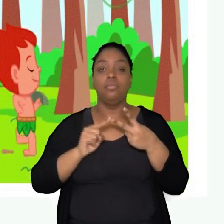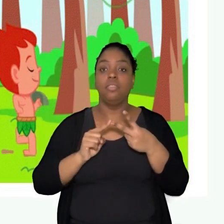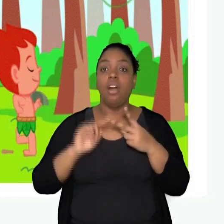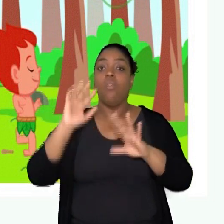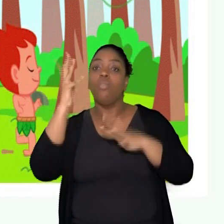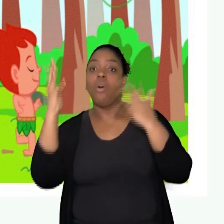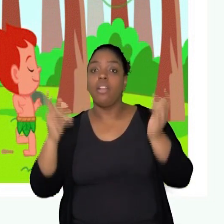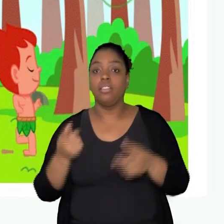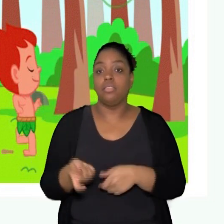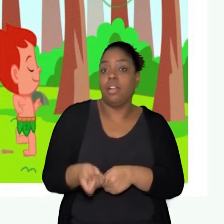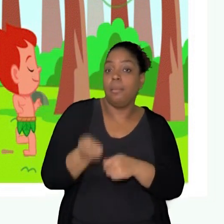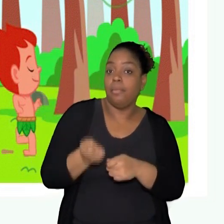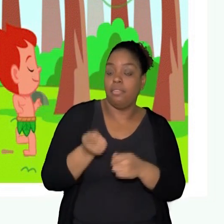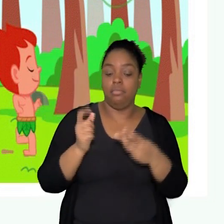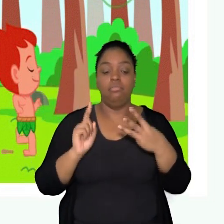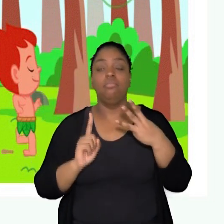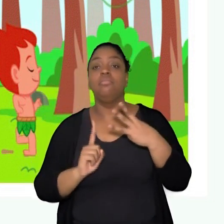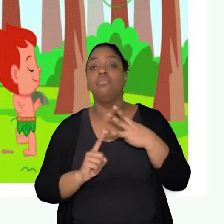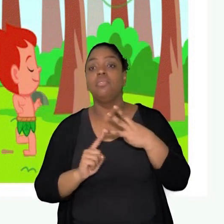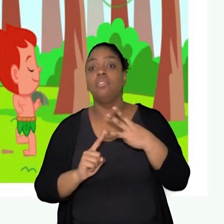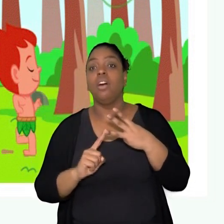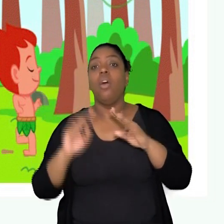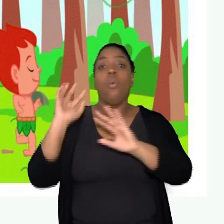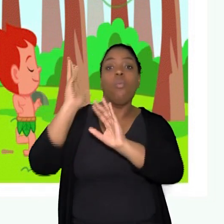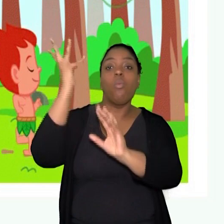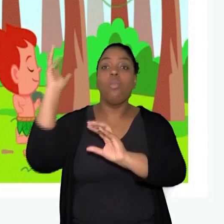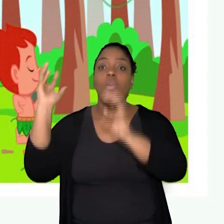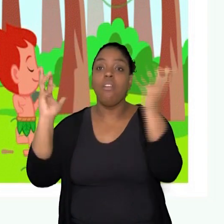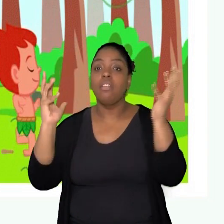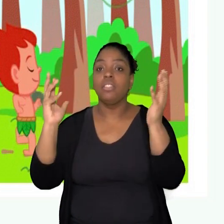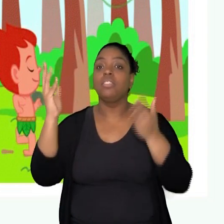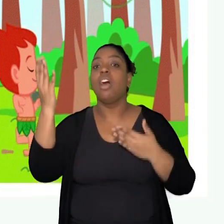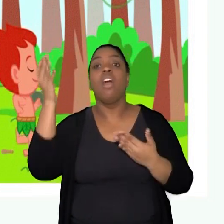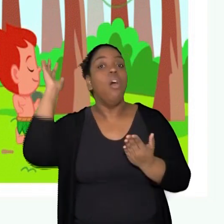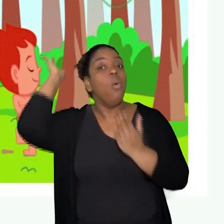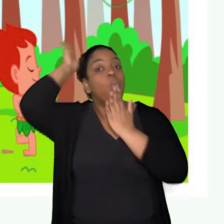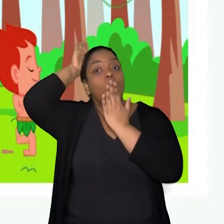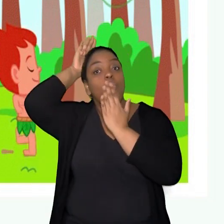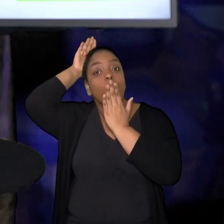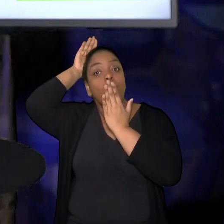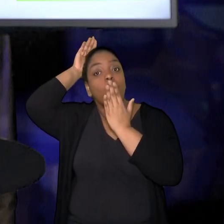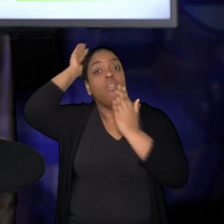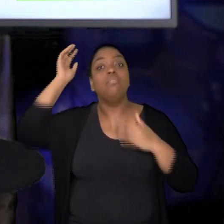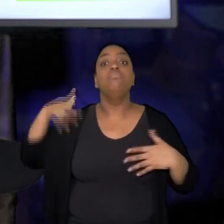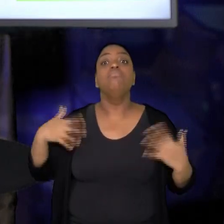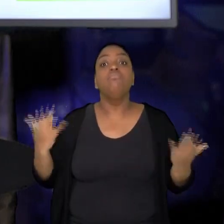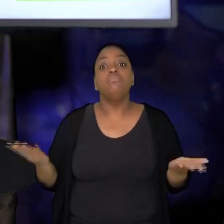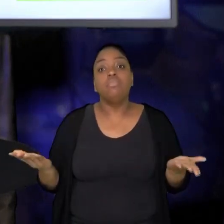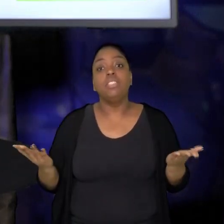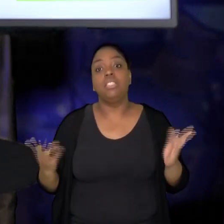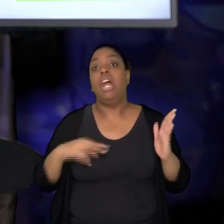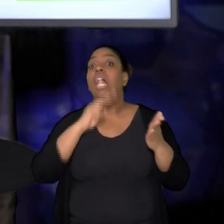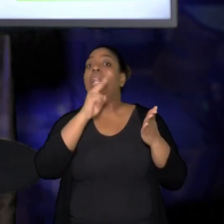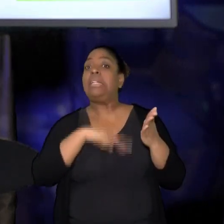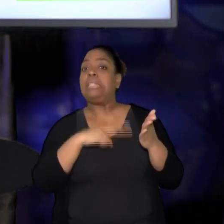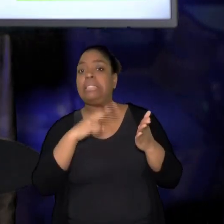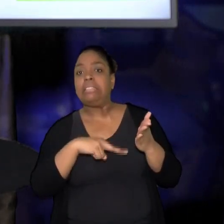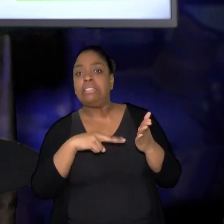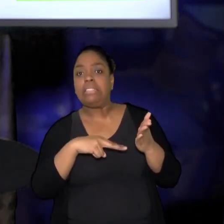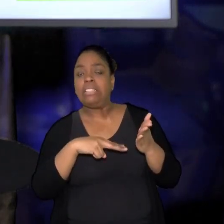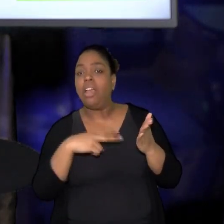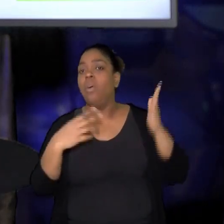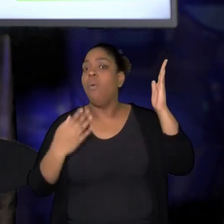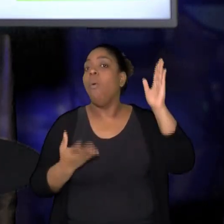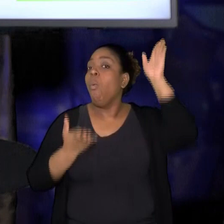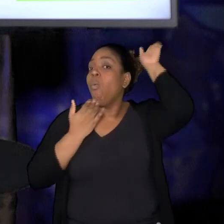dos pescadores ou da floresta e dos índios? Bem, no texto que nós lemos, não fala de